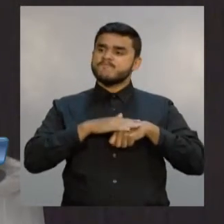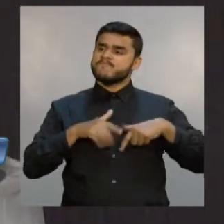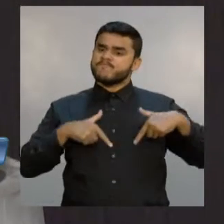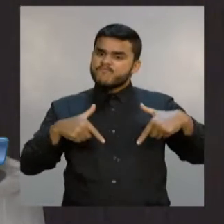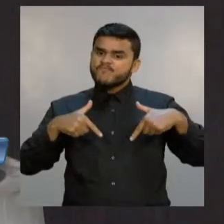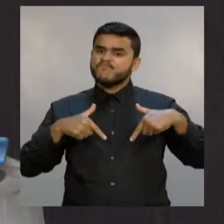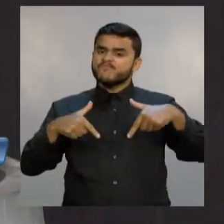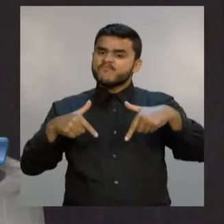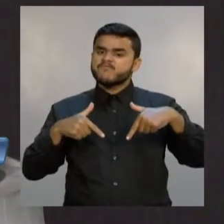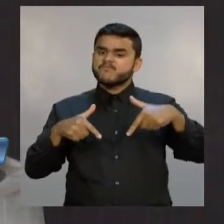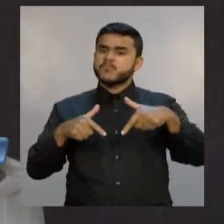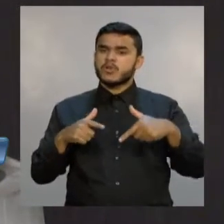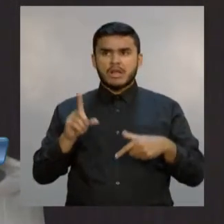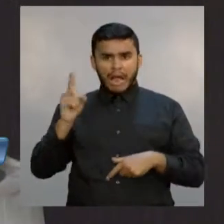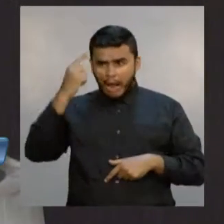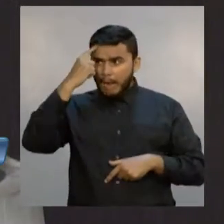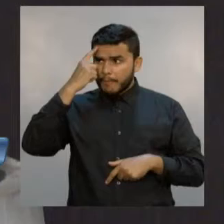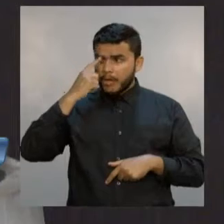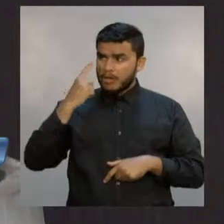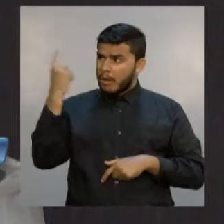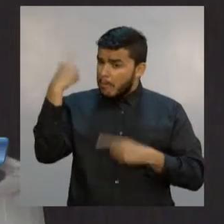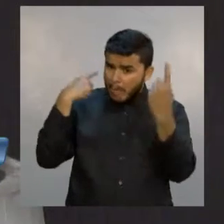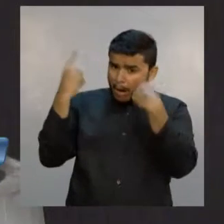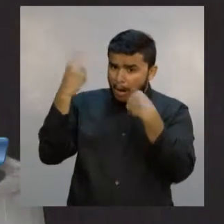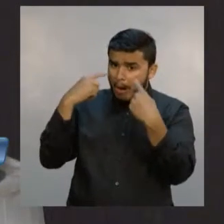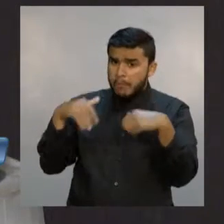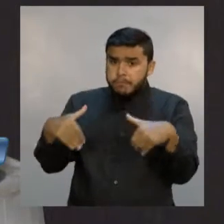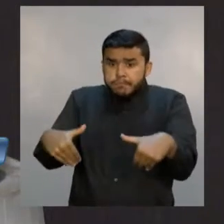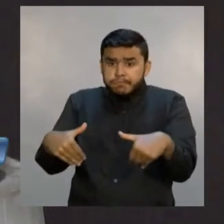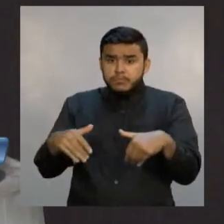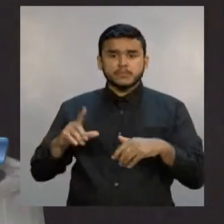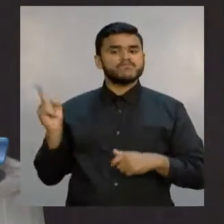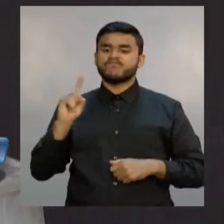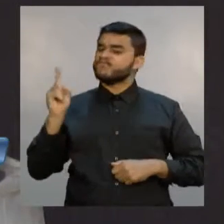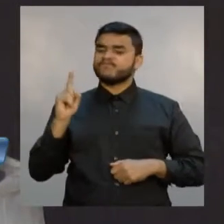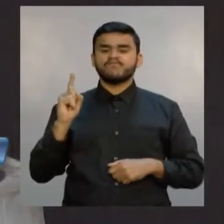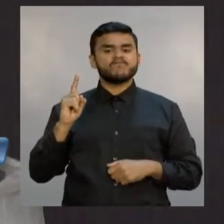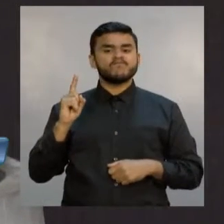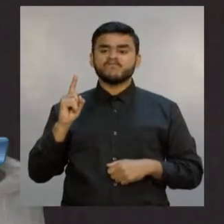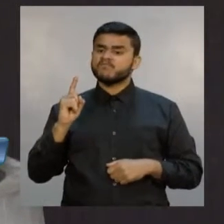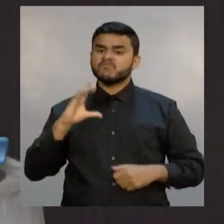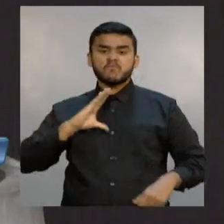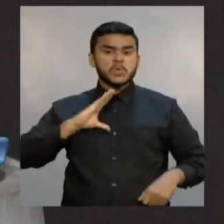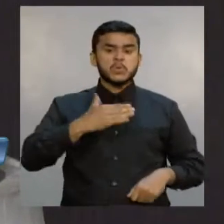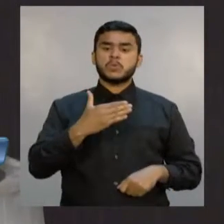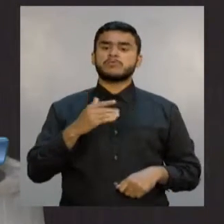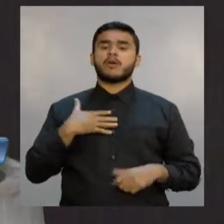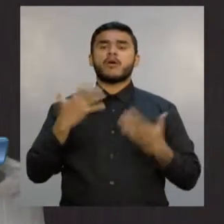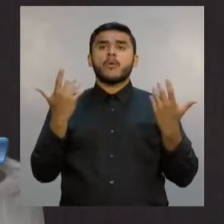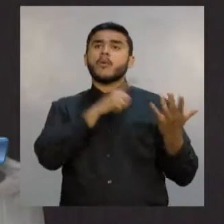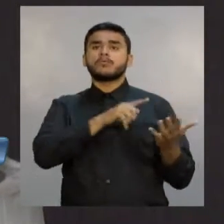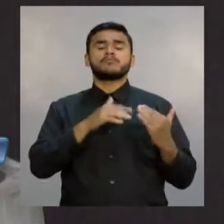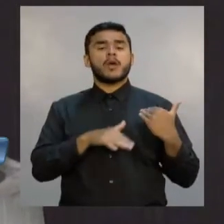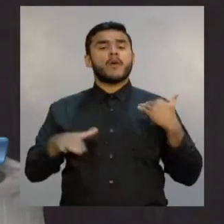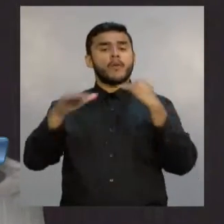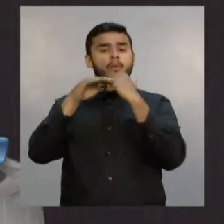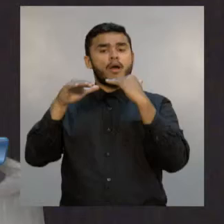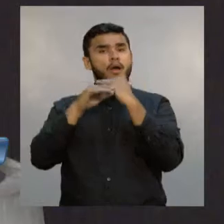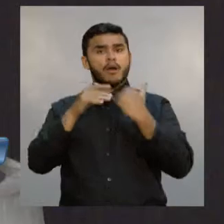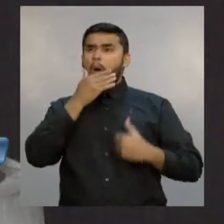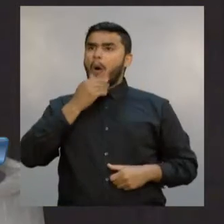libertar das teias opressoras, exploradoras do machismo e do